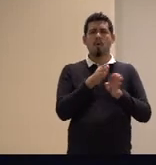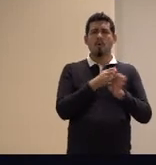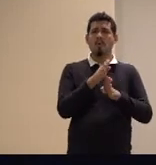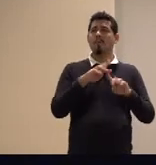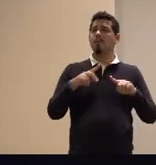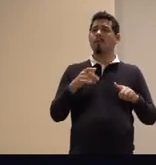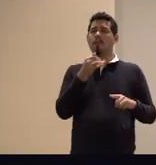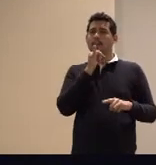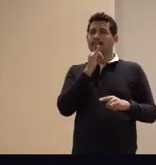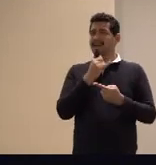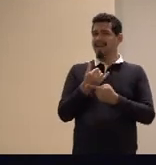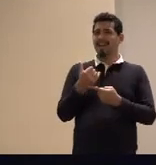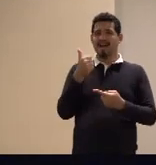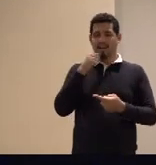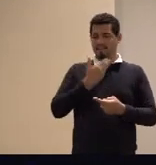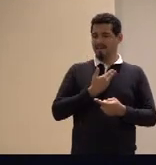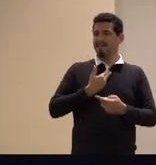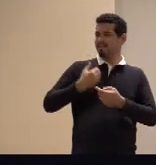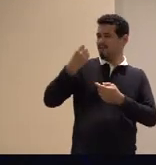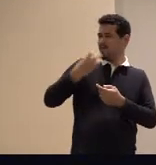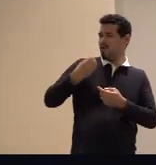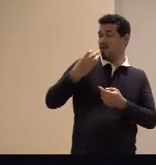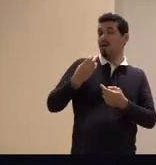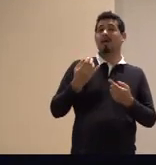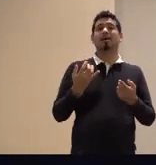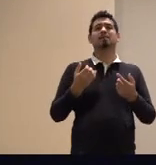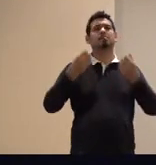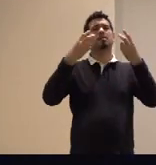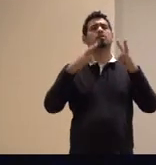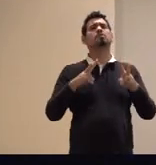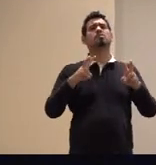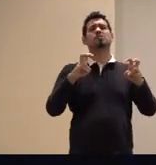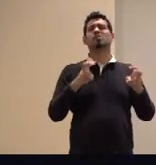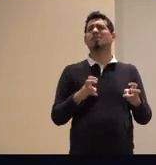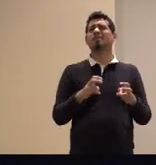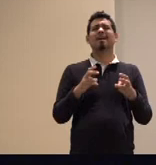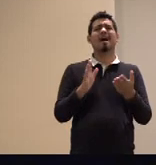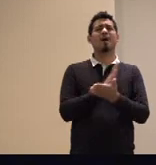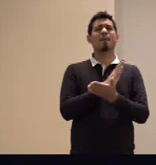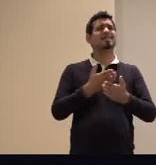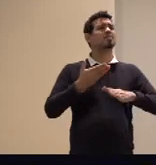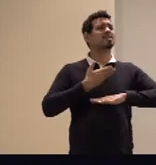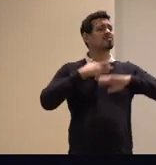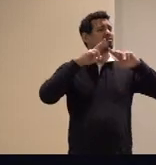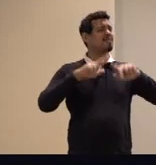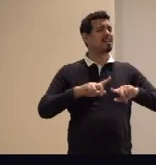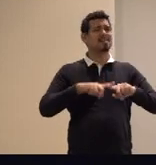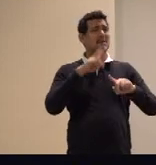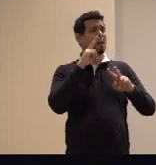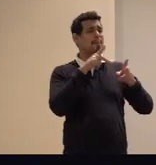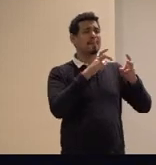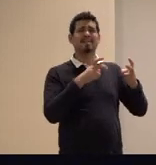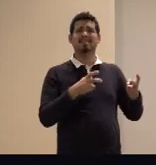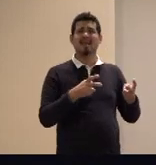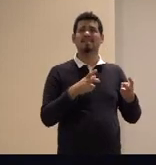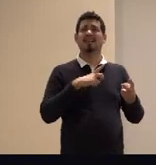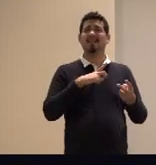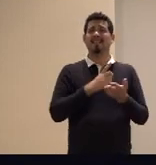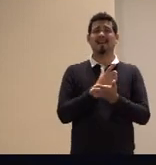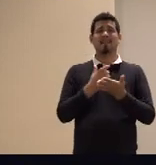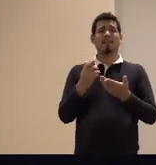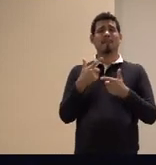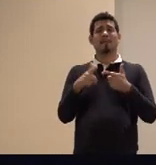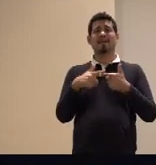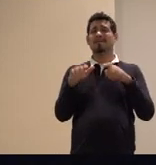aqui de diretora de Ciência Social, falando sobre casos, sobre situações, a gente começa a ver que realmente o problema é estrutural,